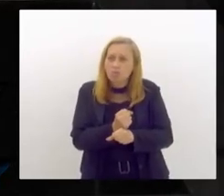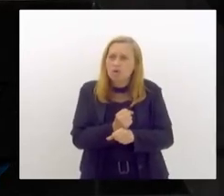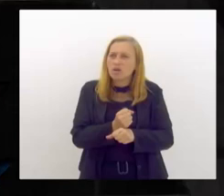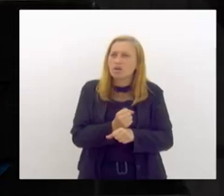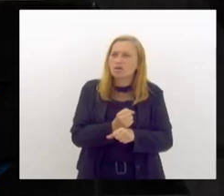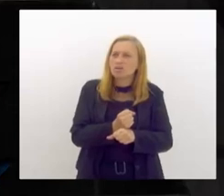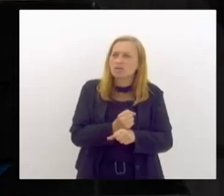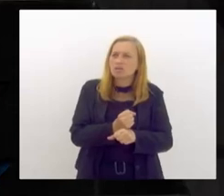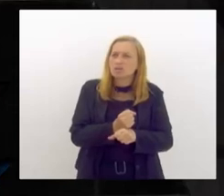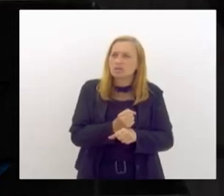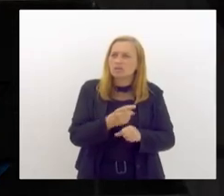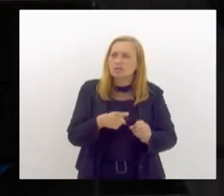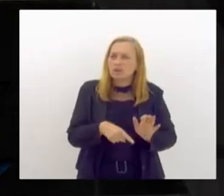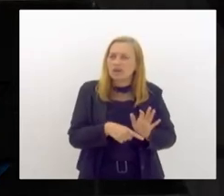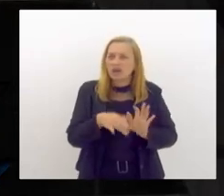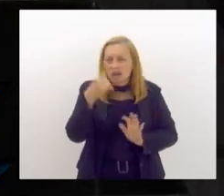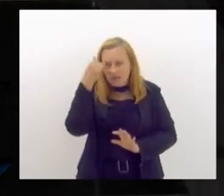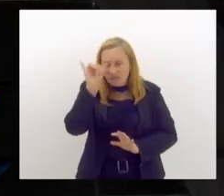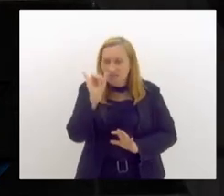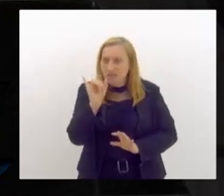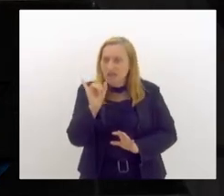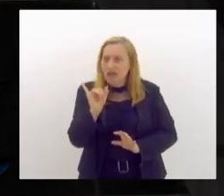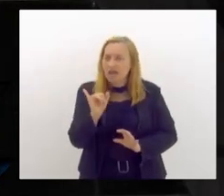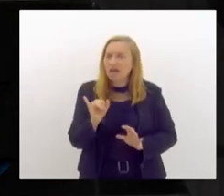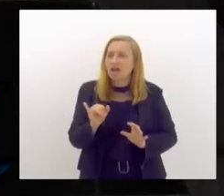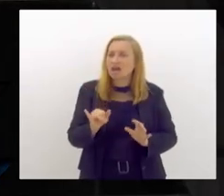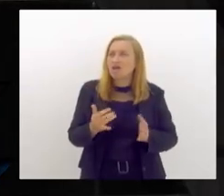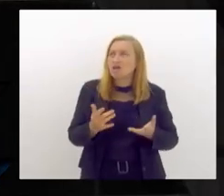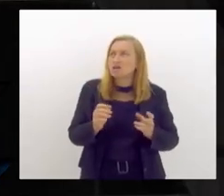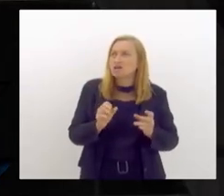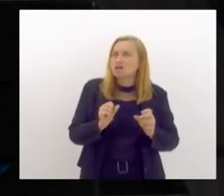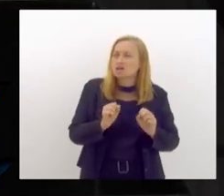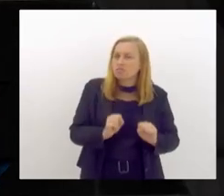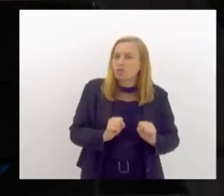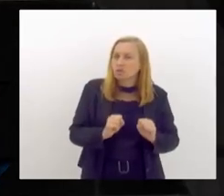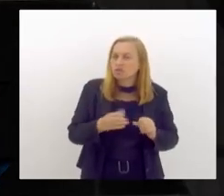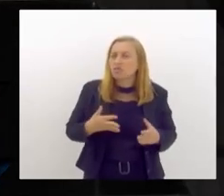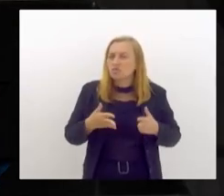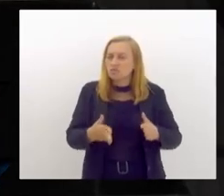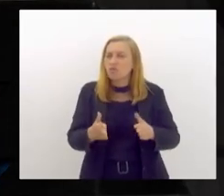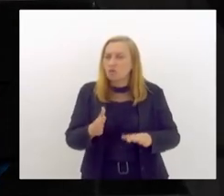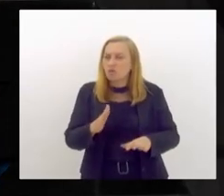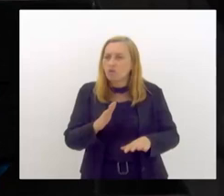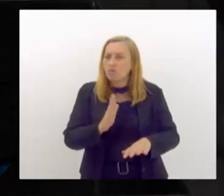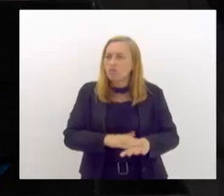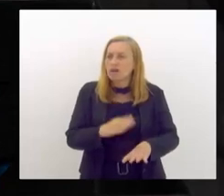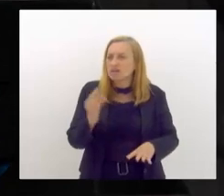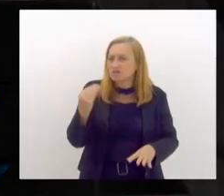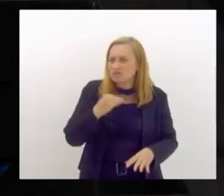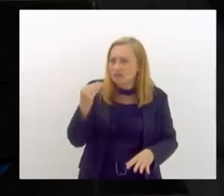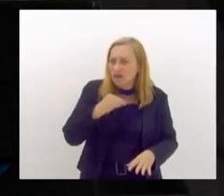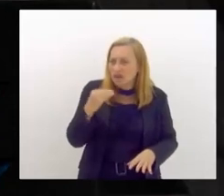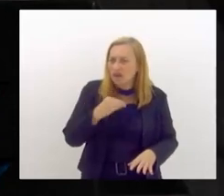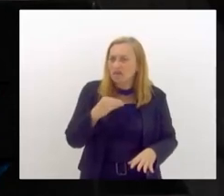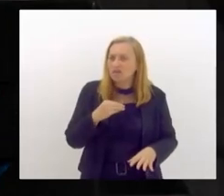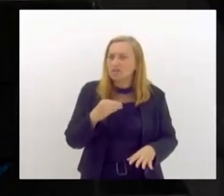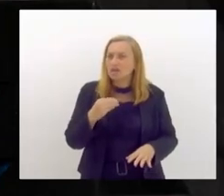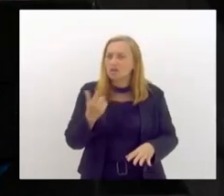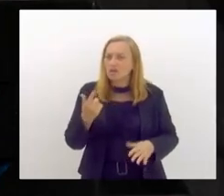de encostas que podem ser o ponto mais frágil que acarreta novos